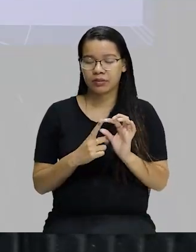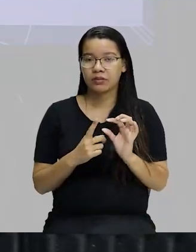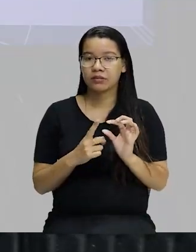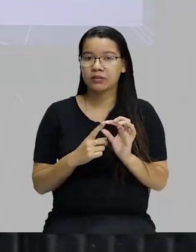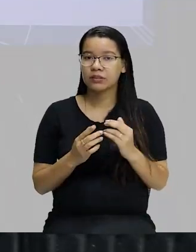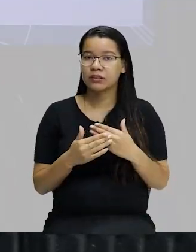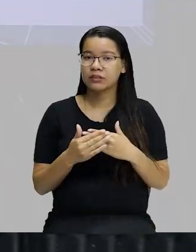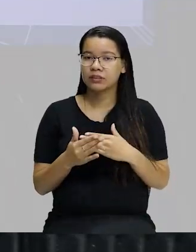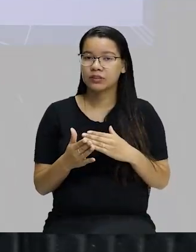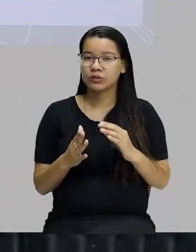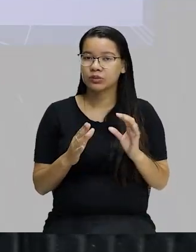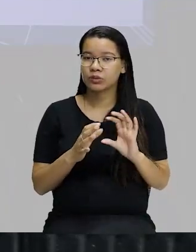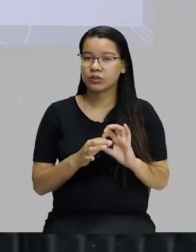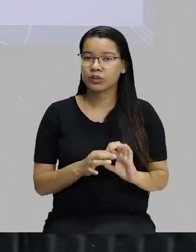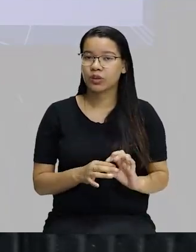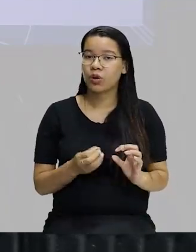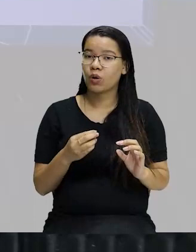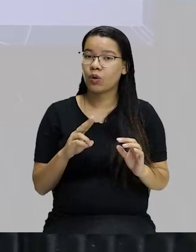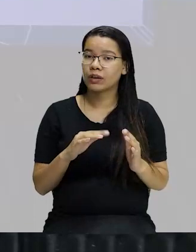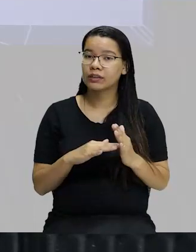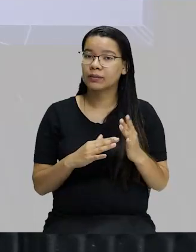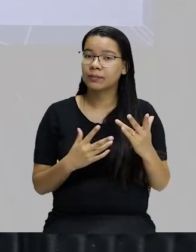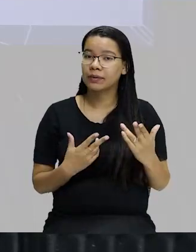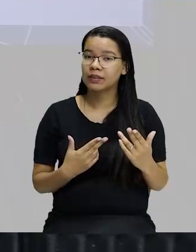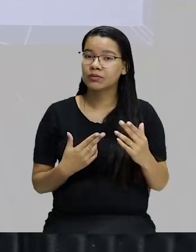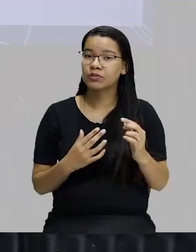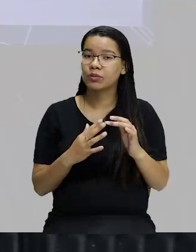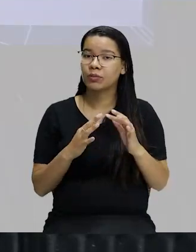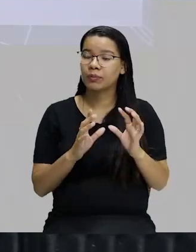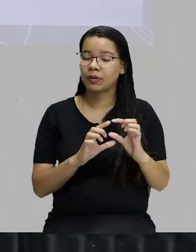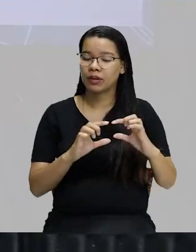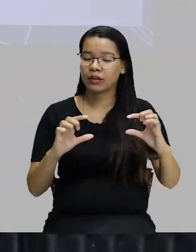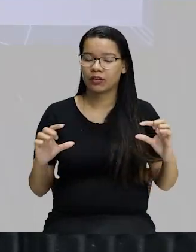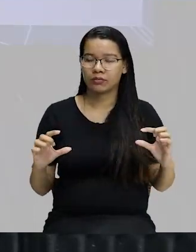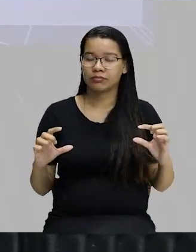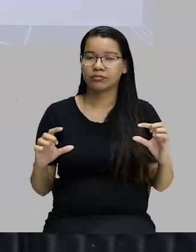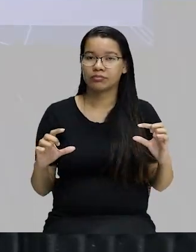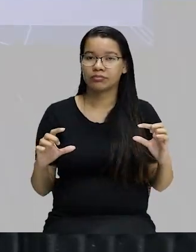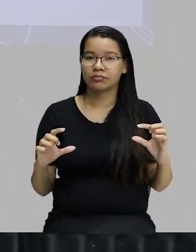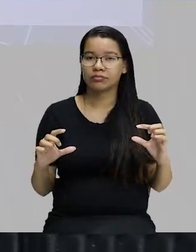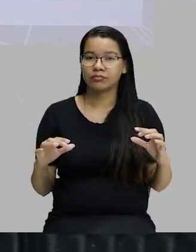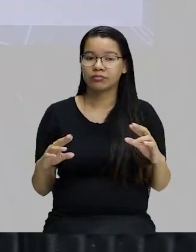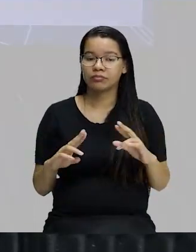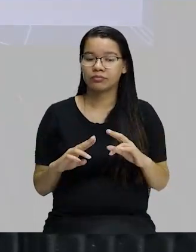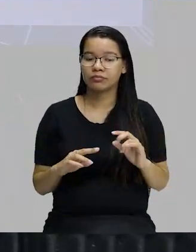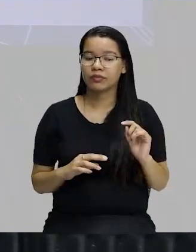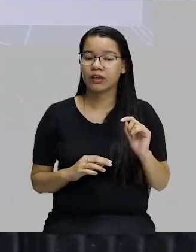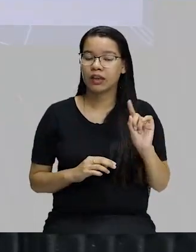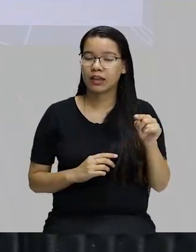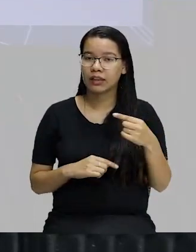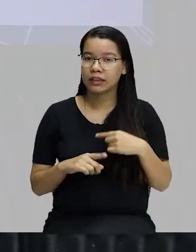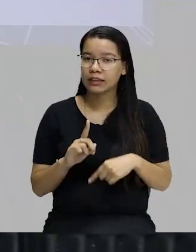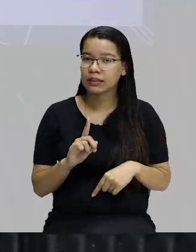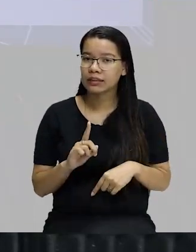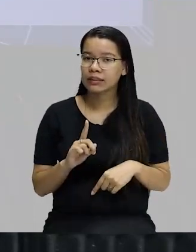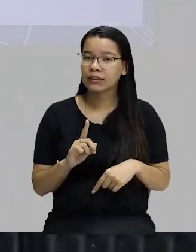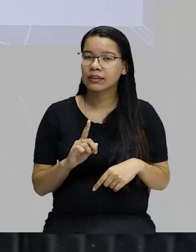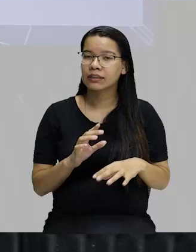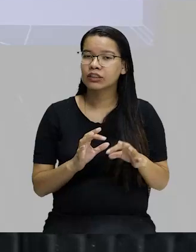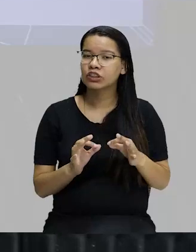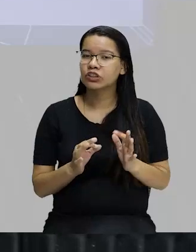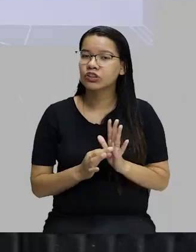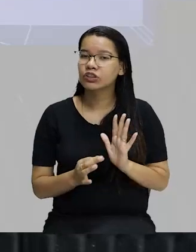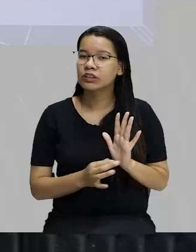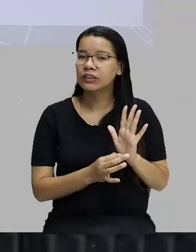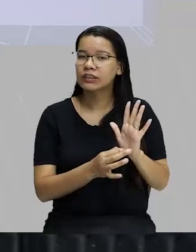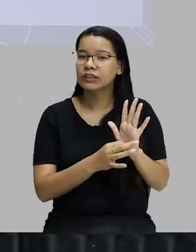do contexto ou mesmo de um parágrafo em que aquela palavra está inserida. Para isso, além das pistas que o texto te oferece,